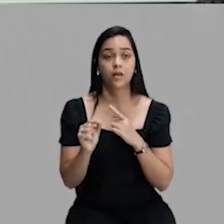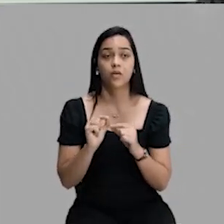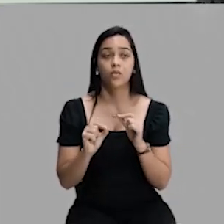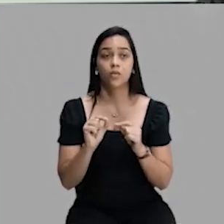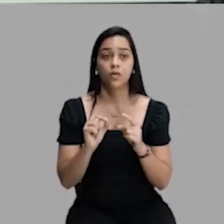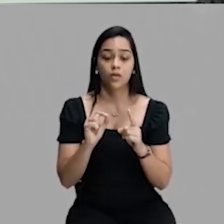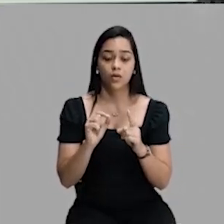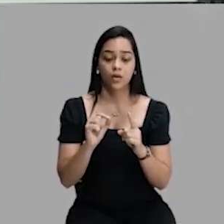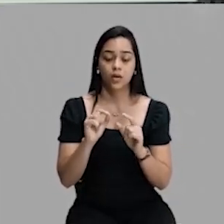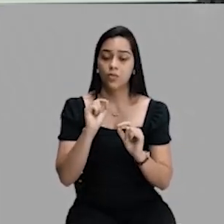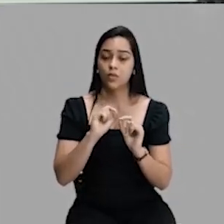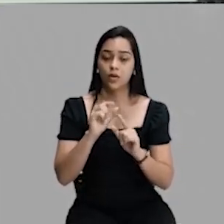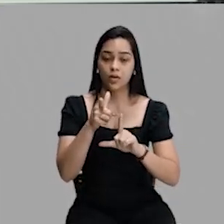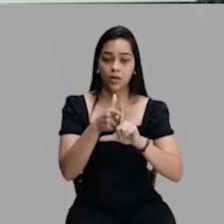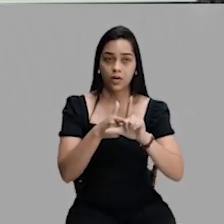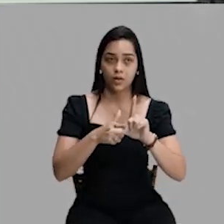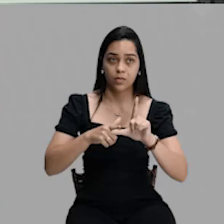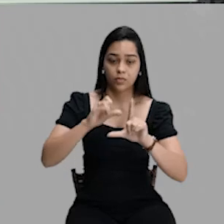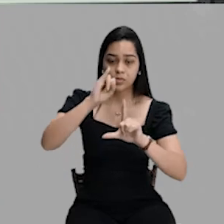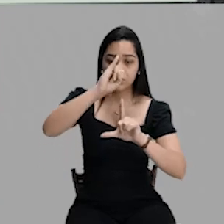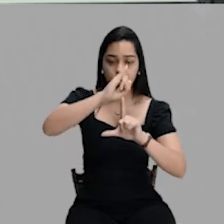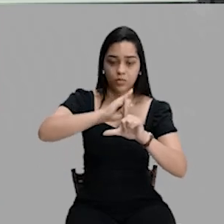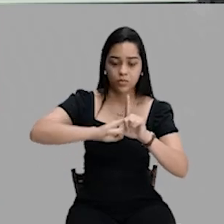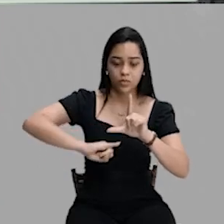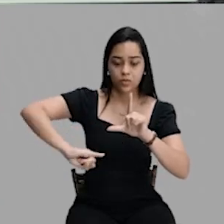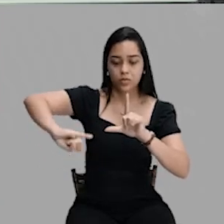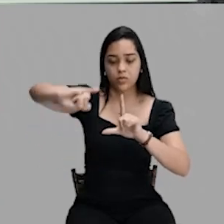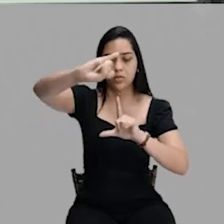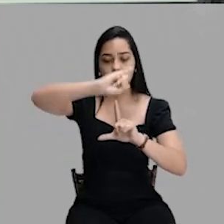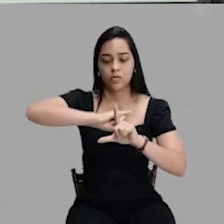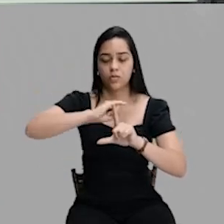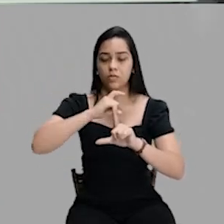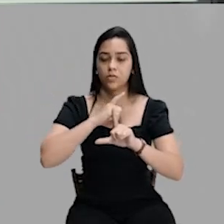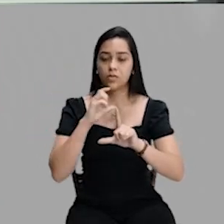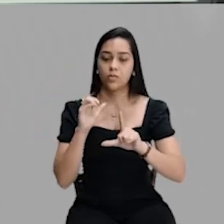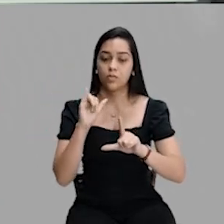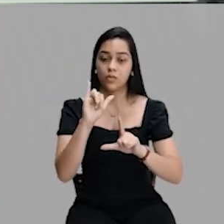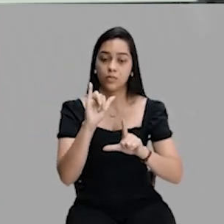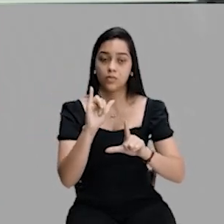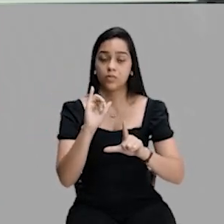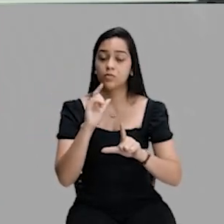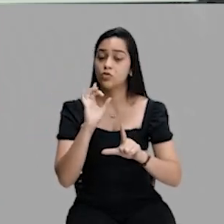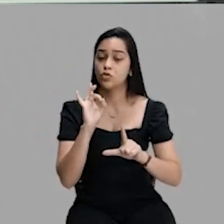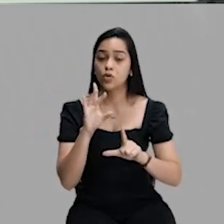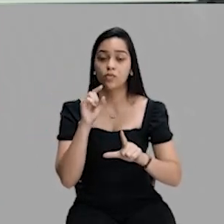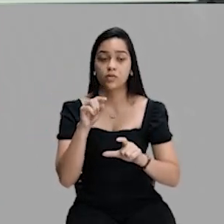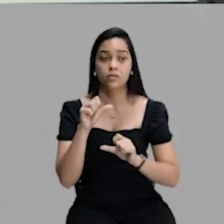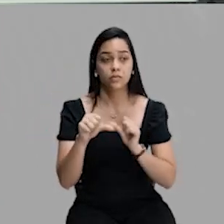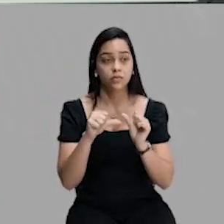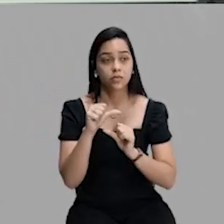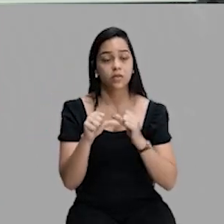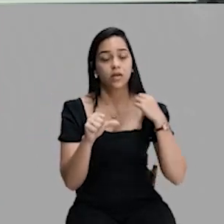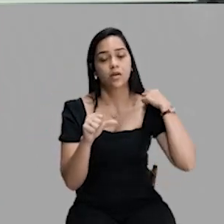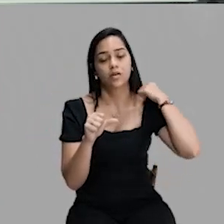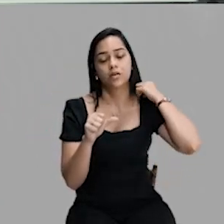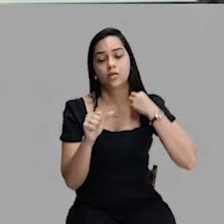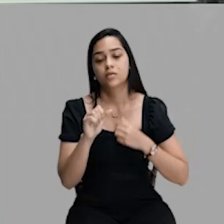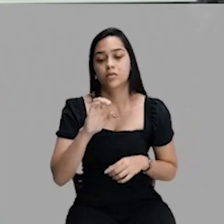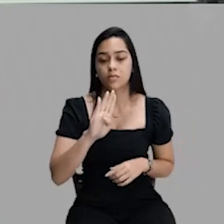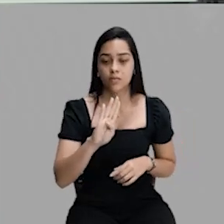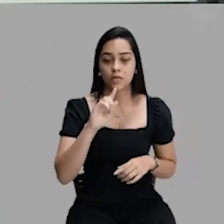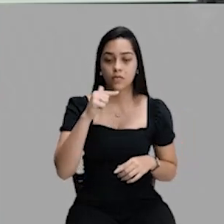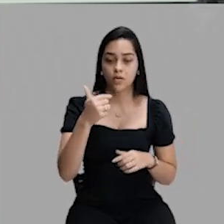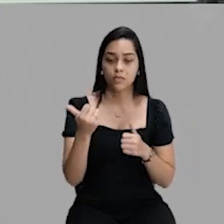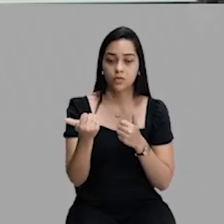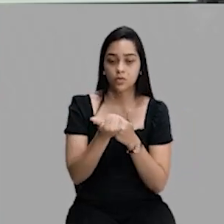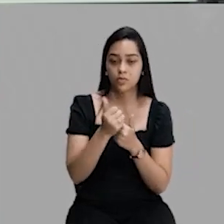em pé, quando o eixo maior é paralelo ao eixo y, só basta você mudar, bota esse b ao quadrado